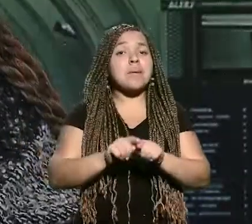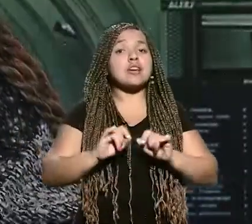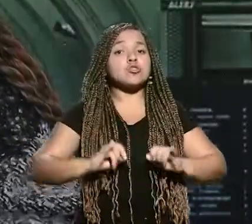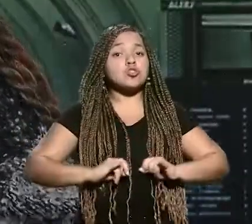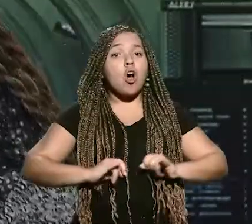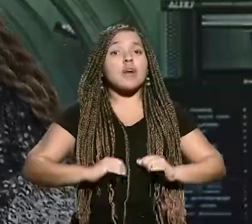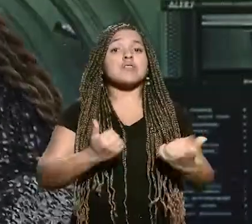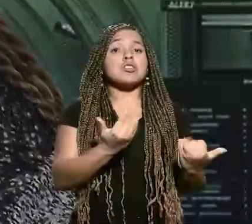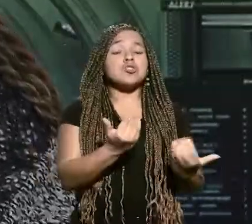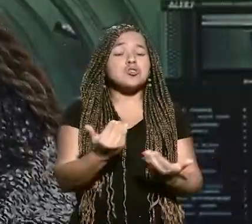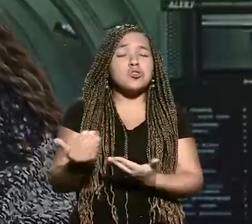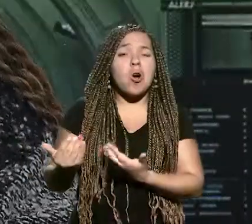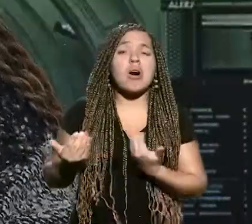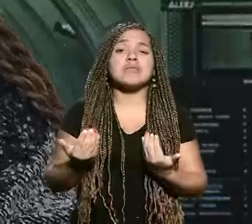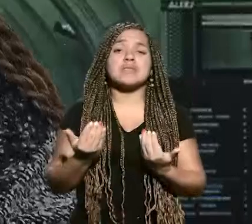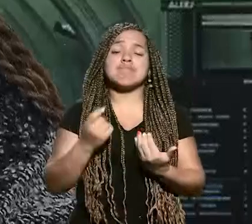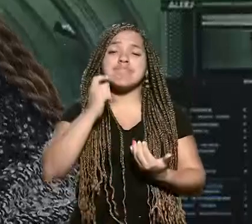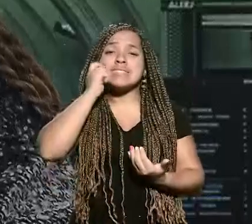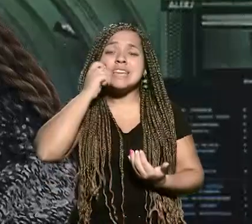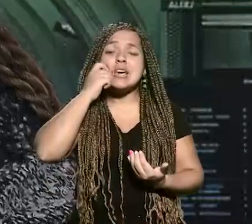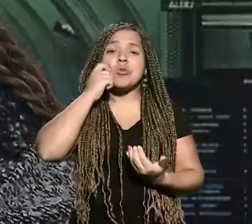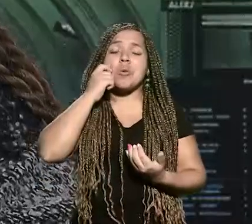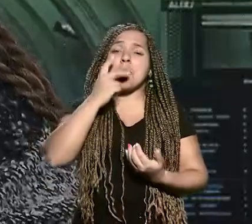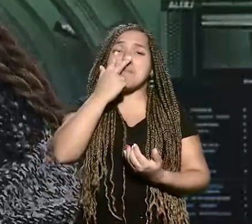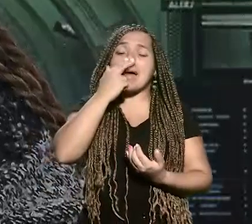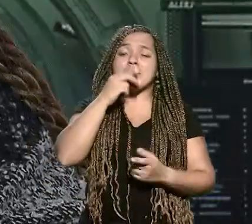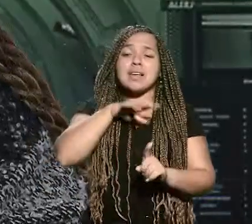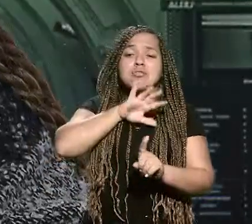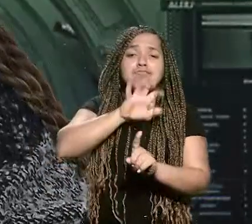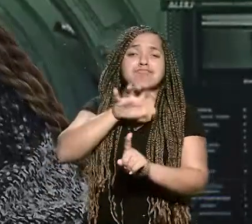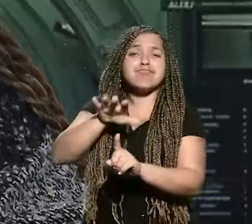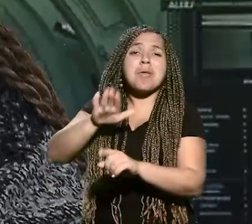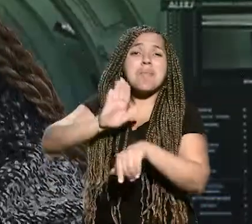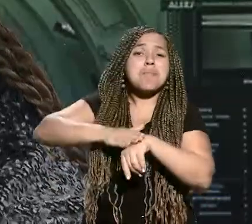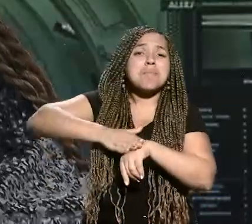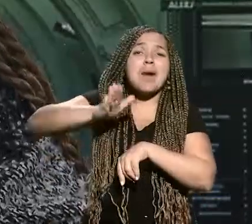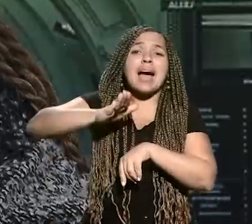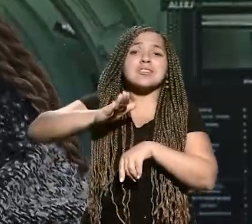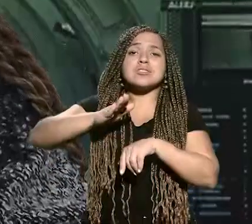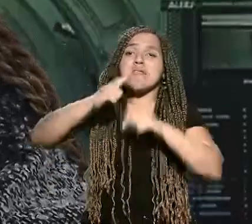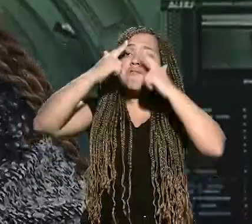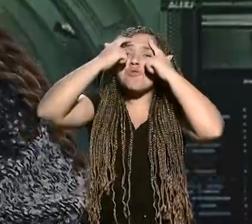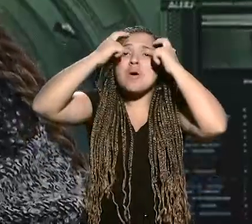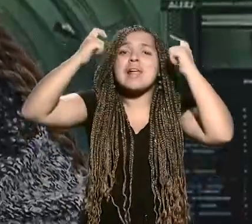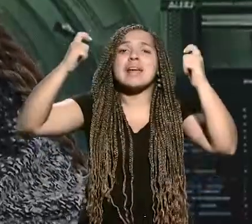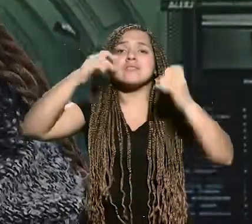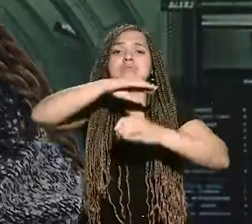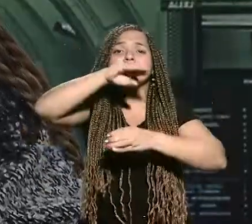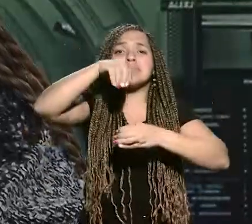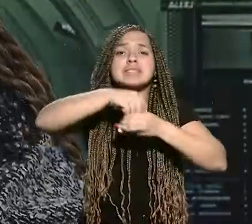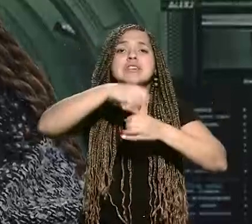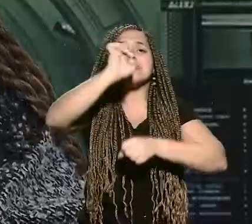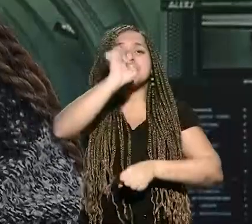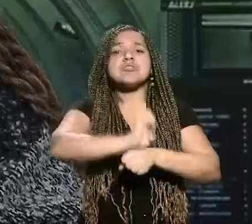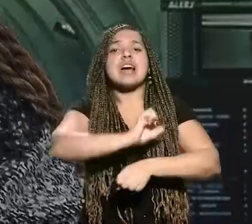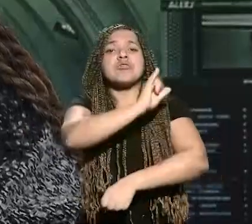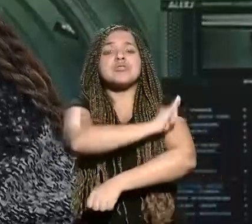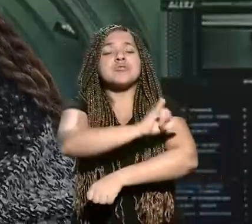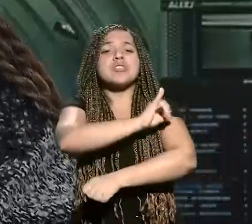situação atual do país, vocês acreditam que aumenta o sofrimento psíquico da população negra? Com